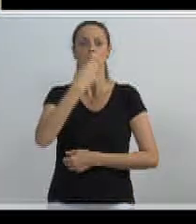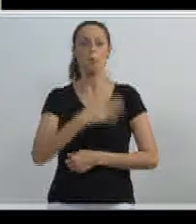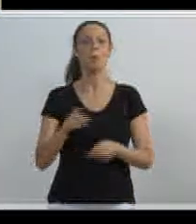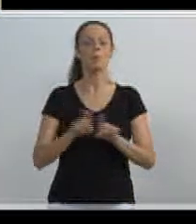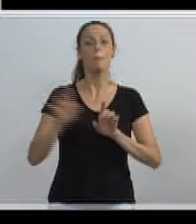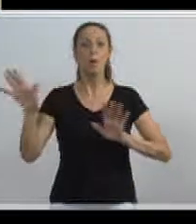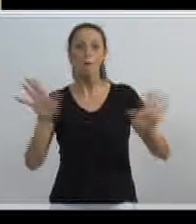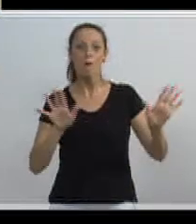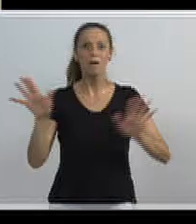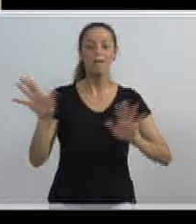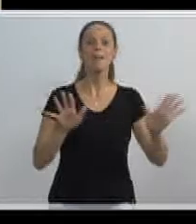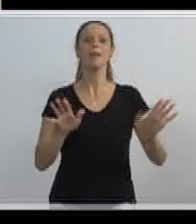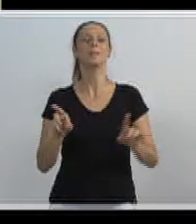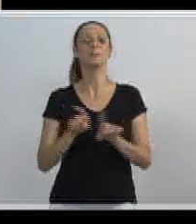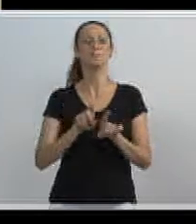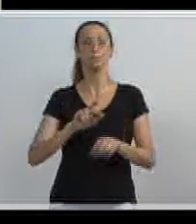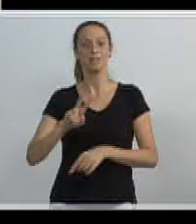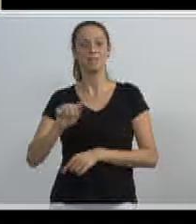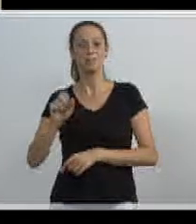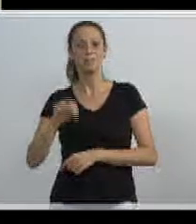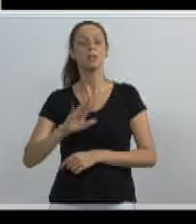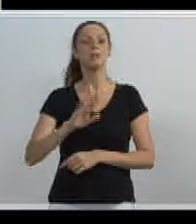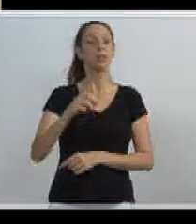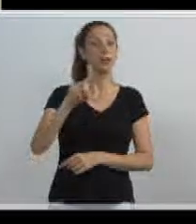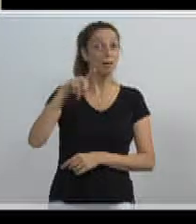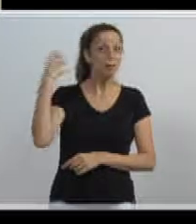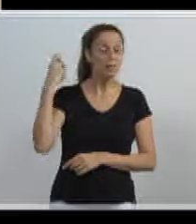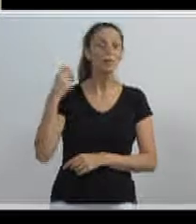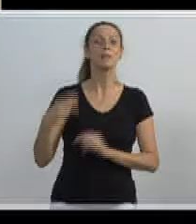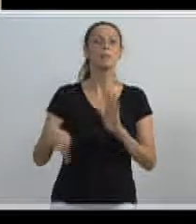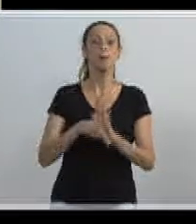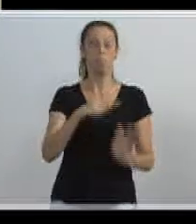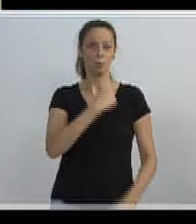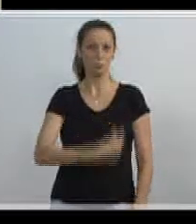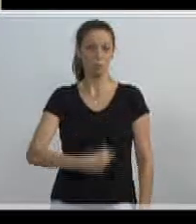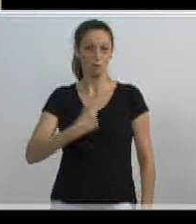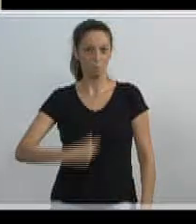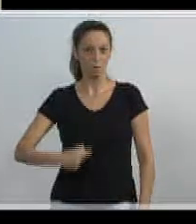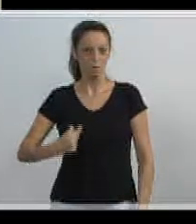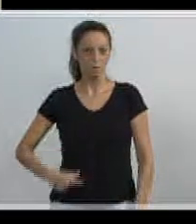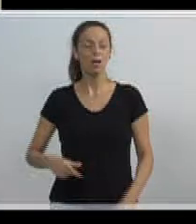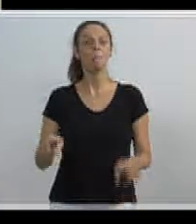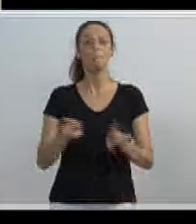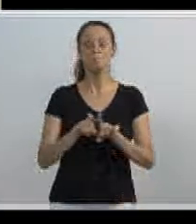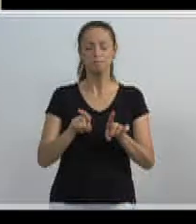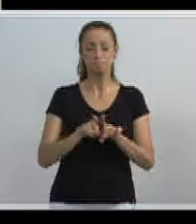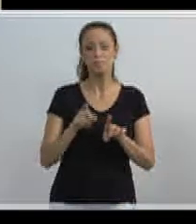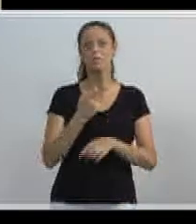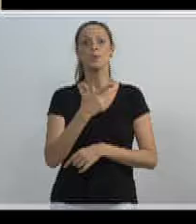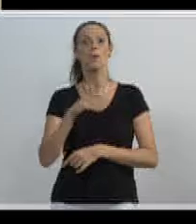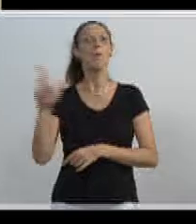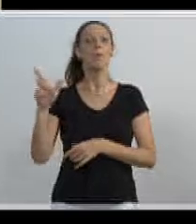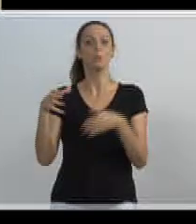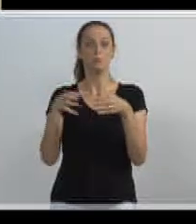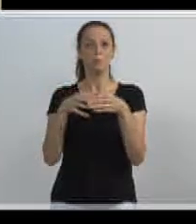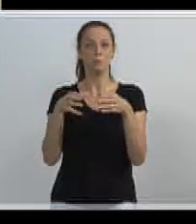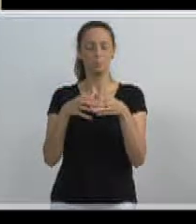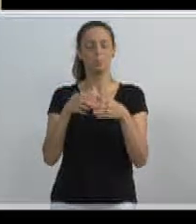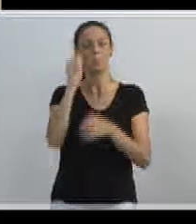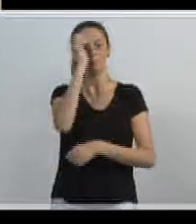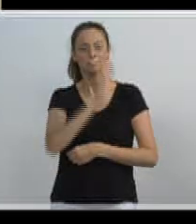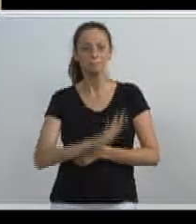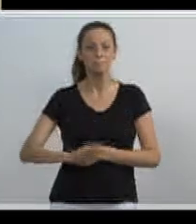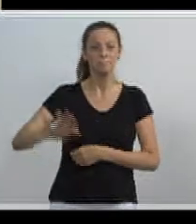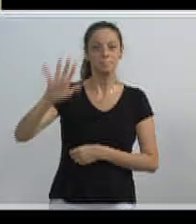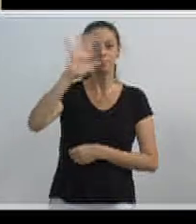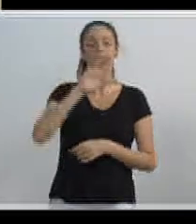o goleiro veterano Ivan, que já foi do Vasco, já foi de várias equipes nacional, o